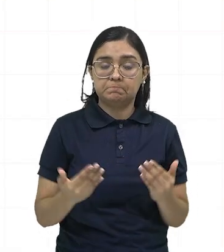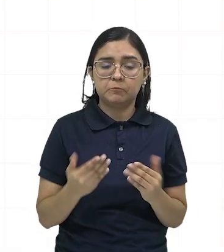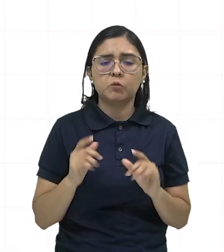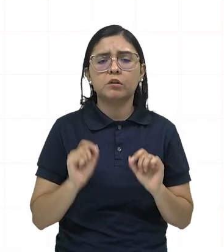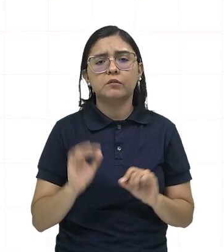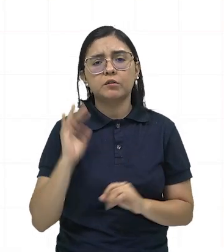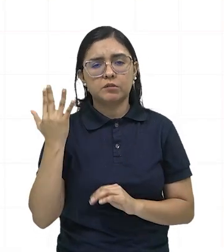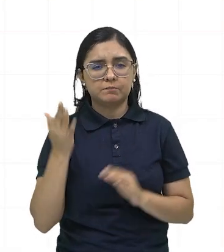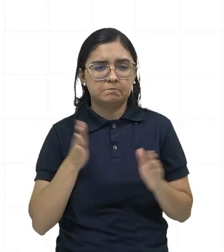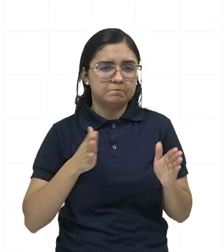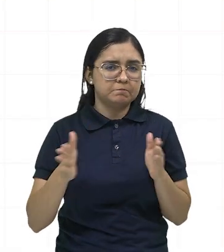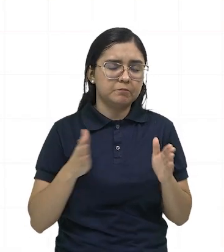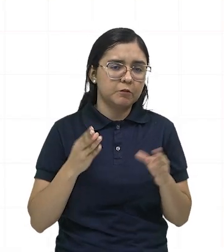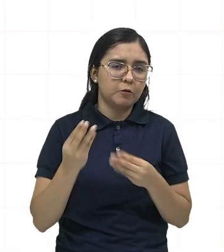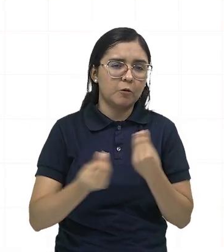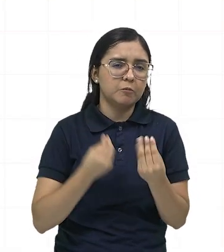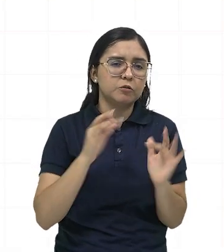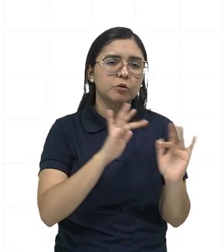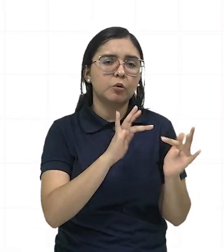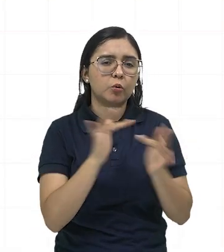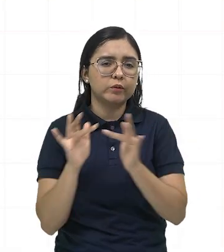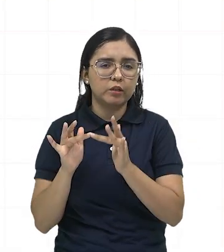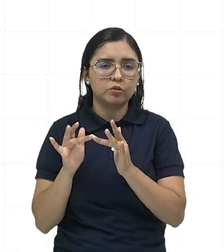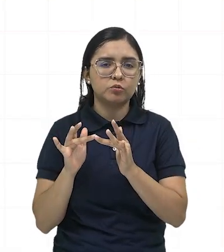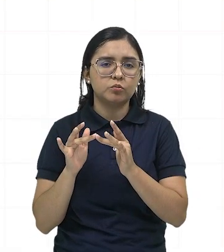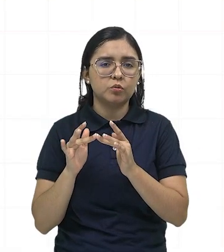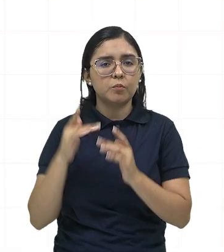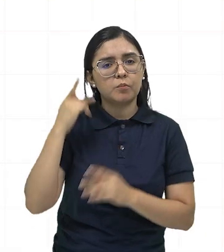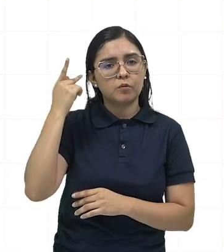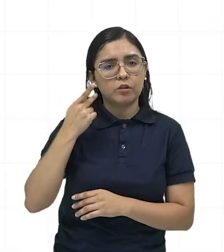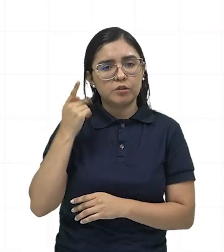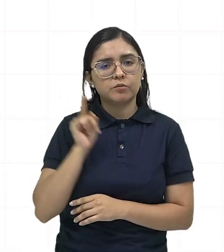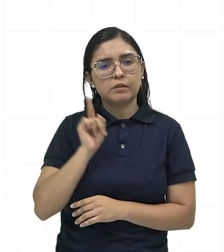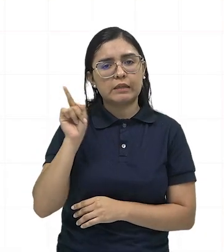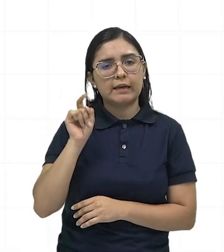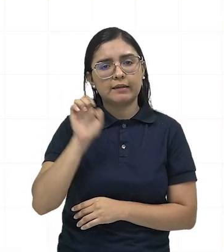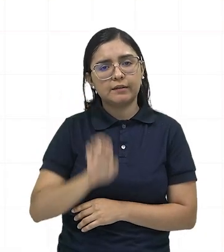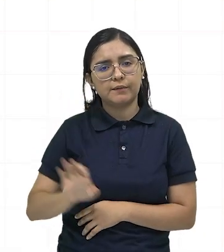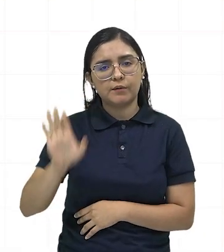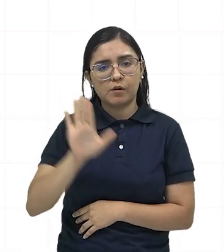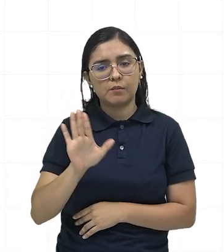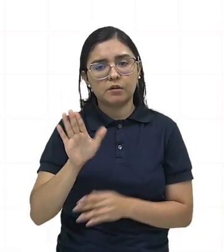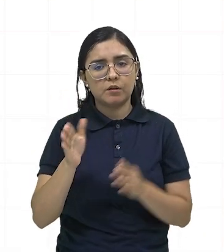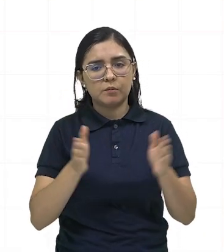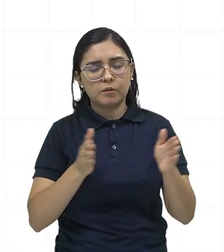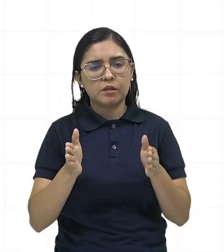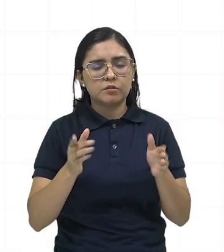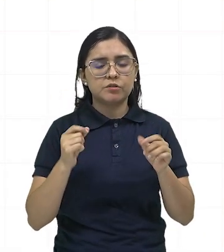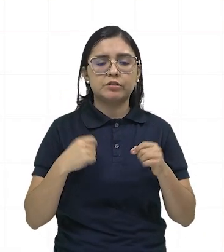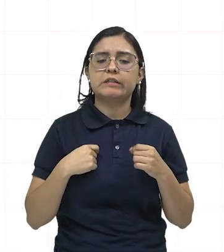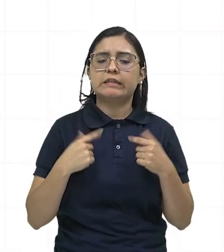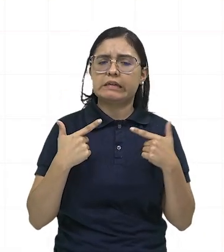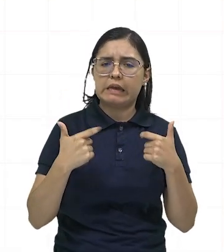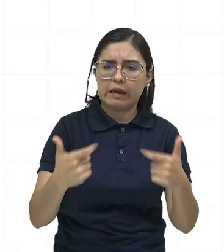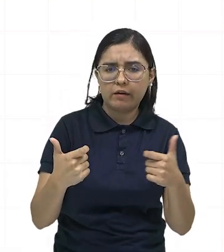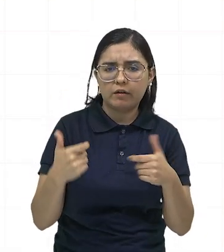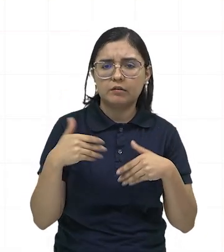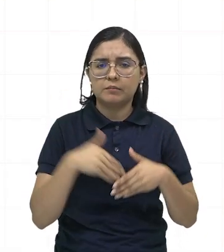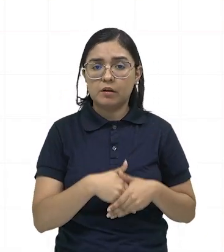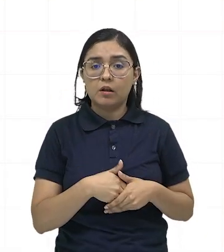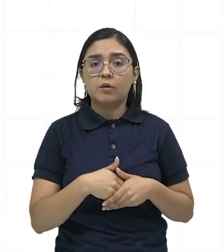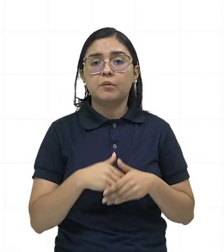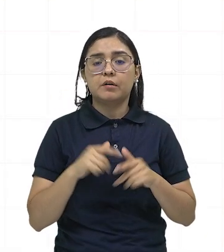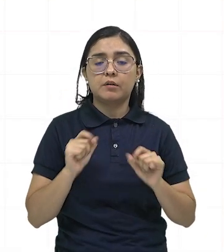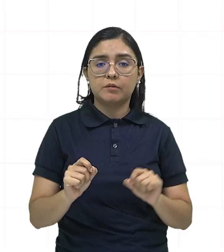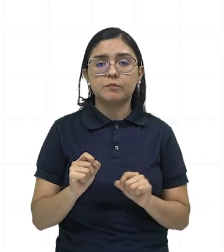vai acontecer? Como é que estava a situação política na Europa? Estávamos na época de guerras napoleônicas, na época em